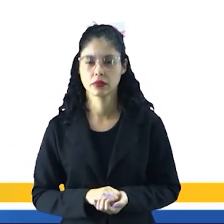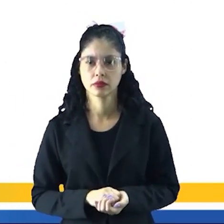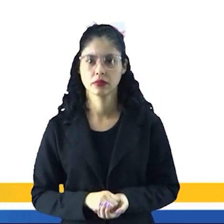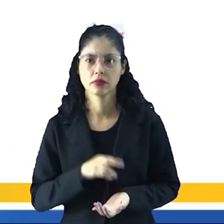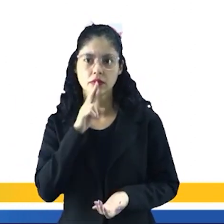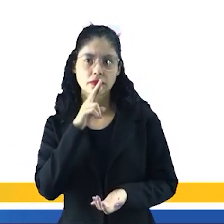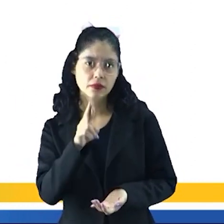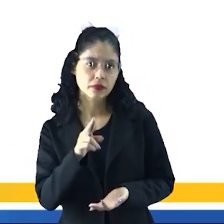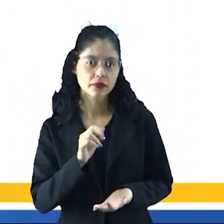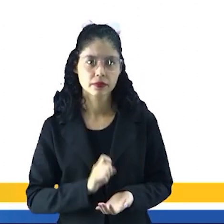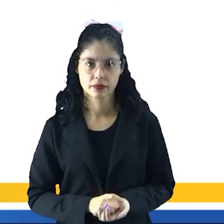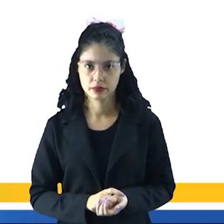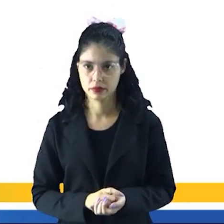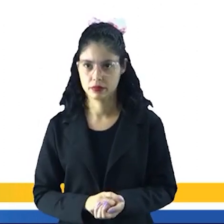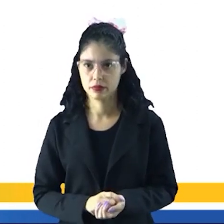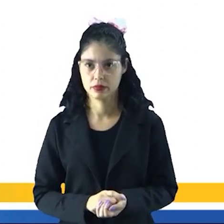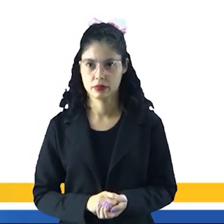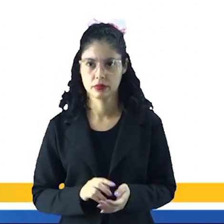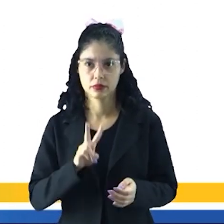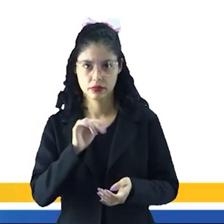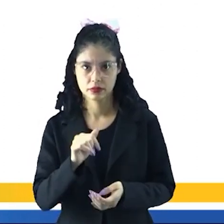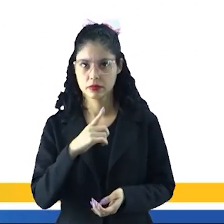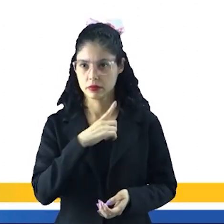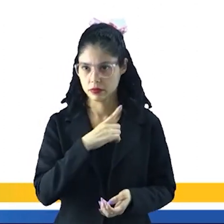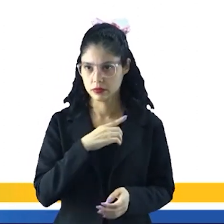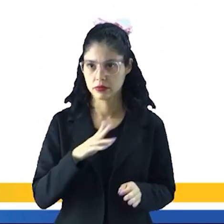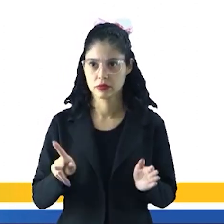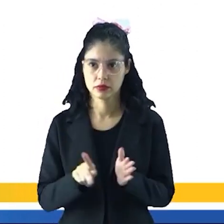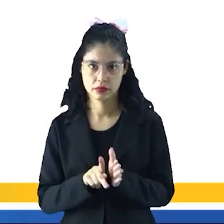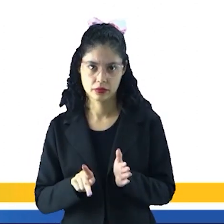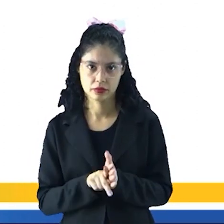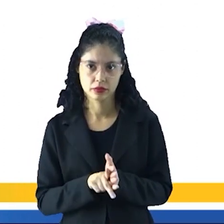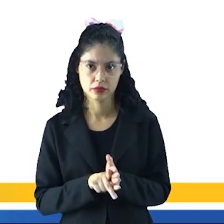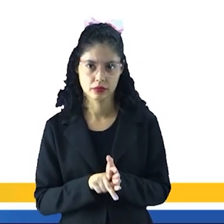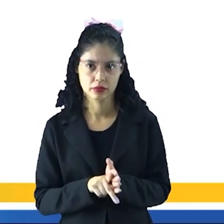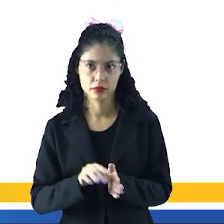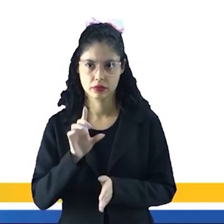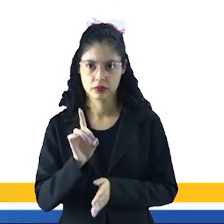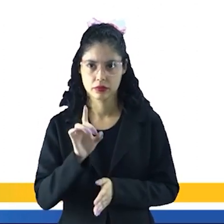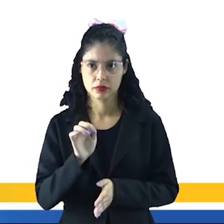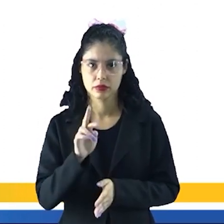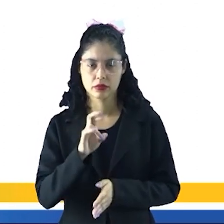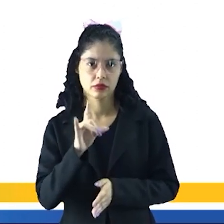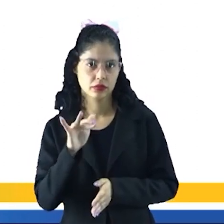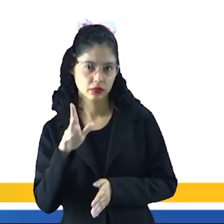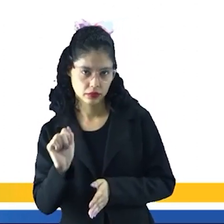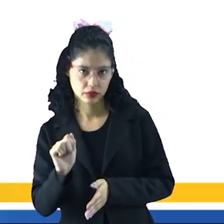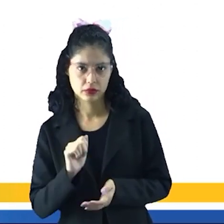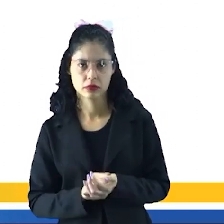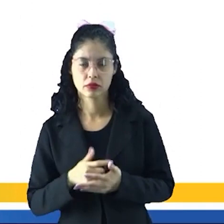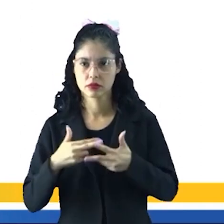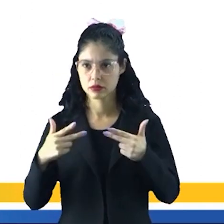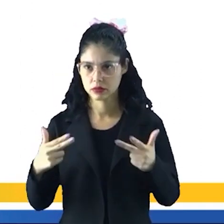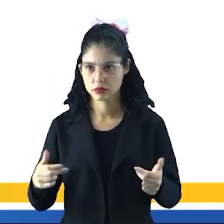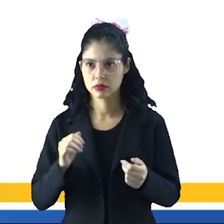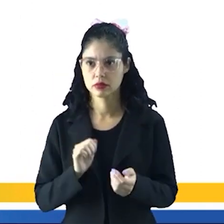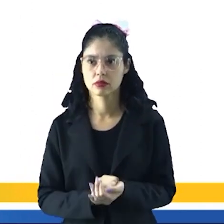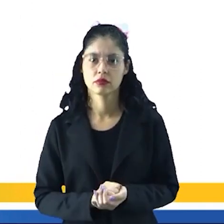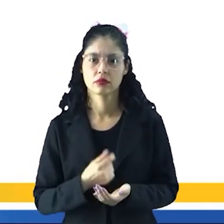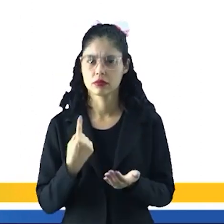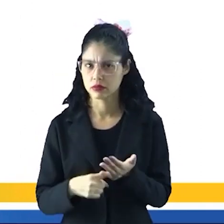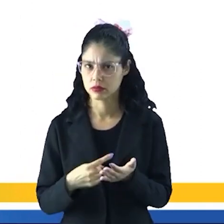uma resolução, né, um comentário que vai dizer que é justamente a desfuncionalização de um objeto